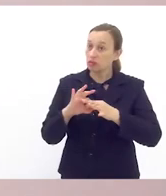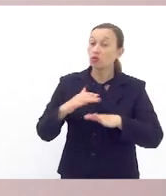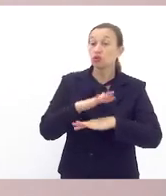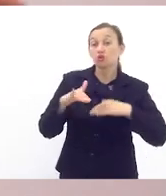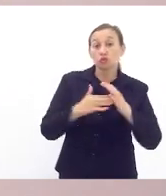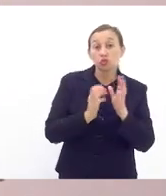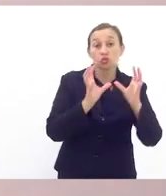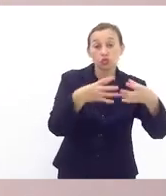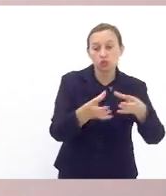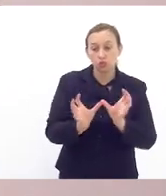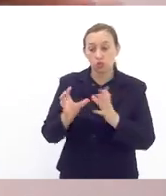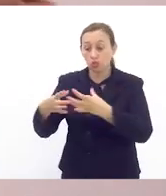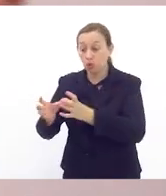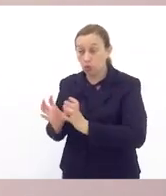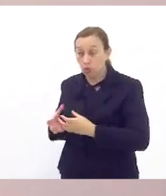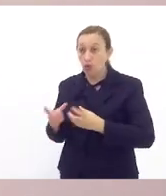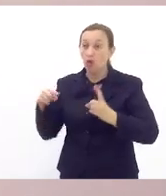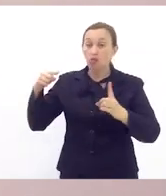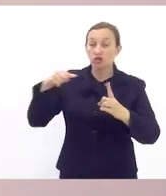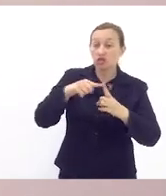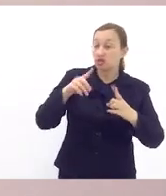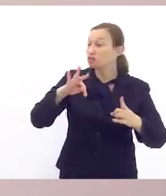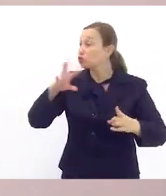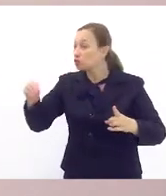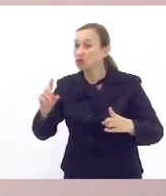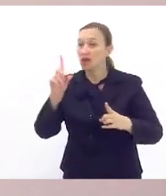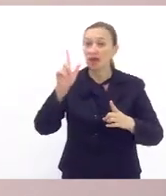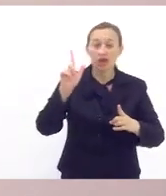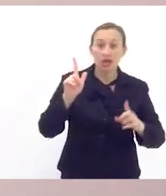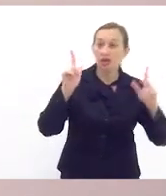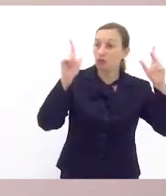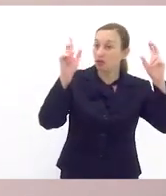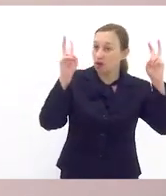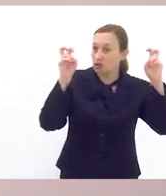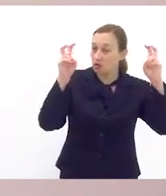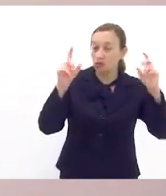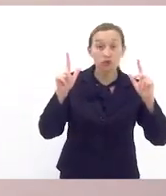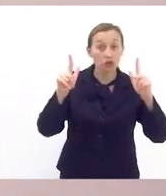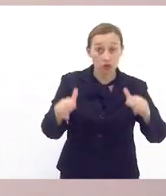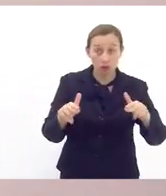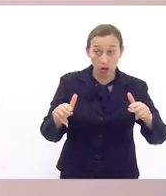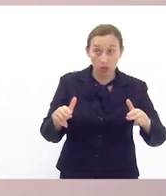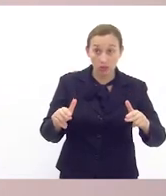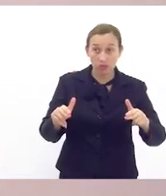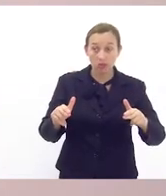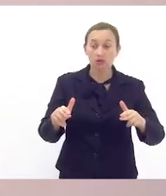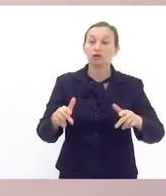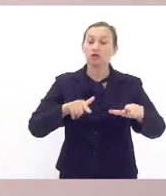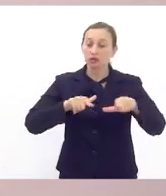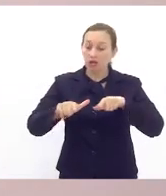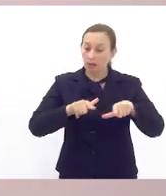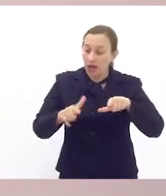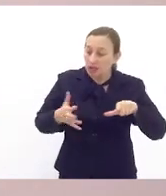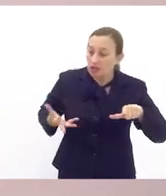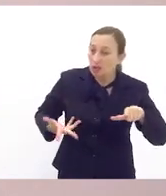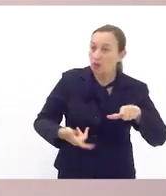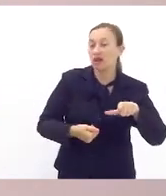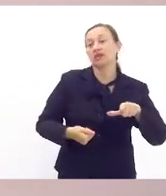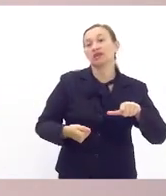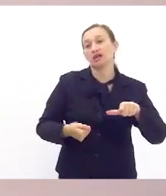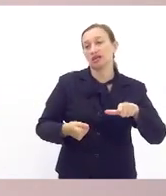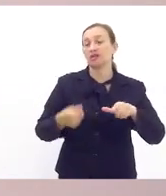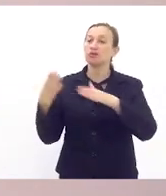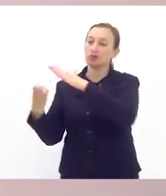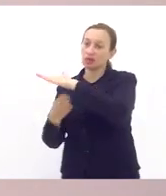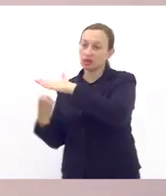comissões porque o objetivo de todas elas é o mesmo sem dúvida alguma das concessionárias prestar cada vez um serviço de melhor qualidade